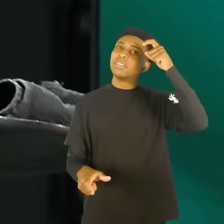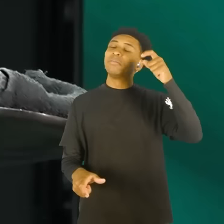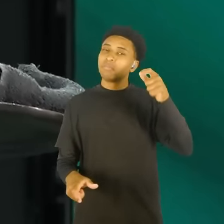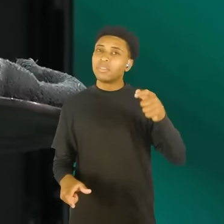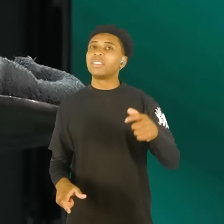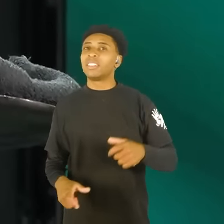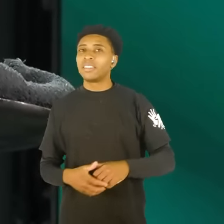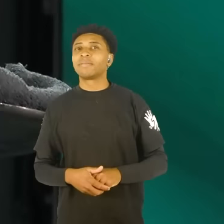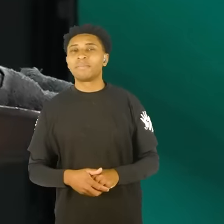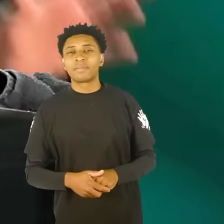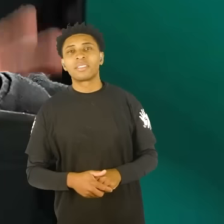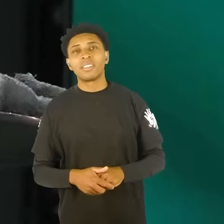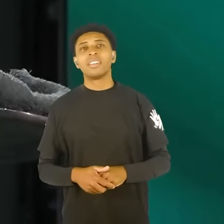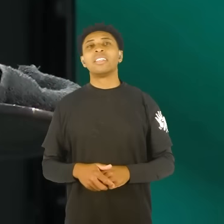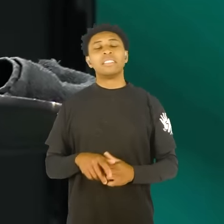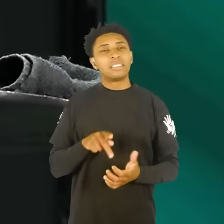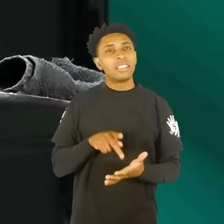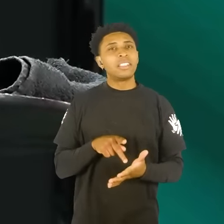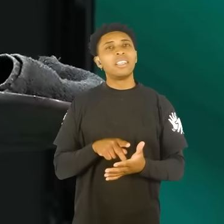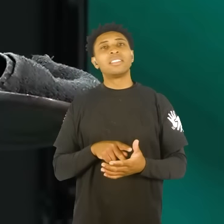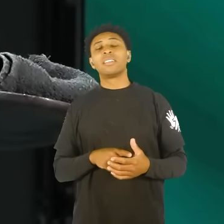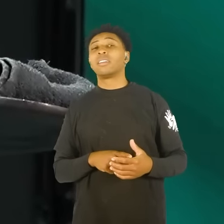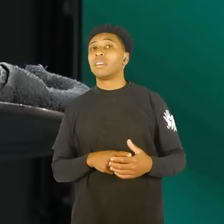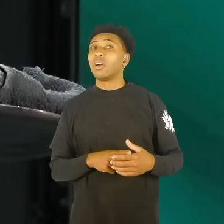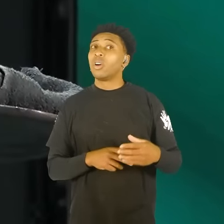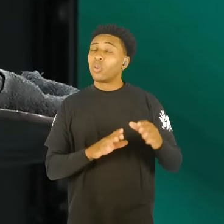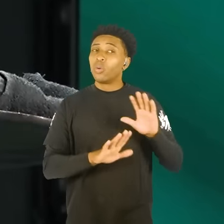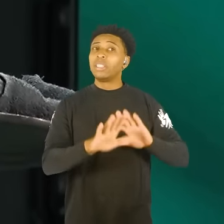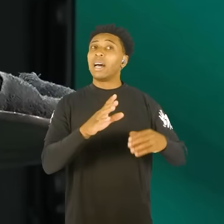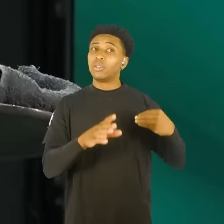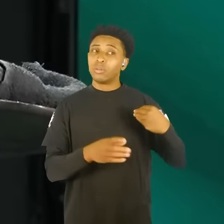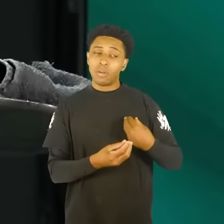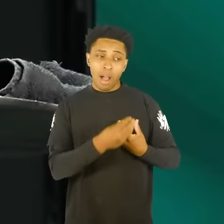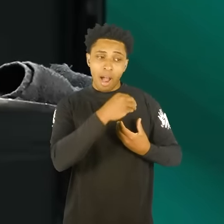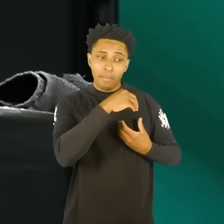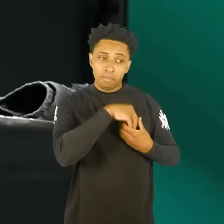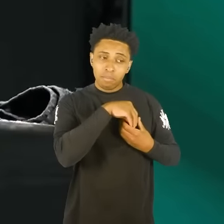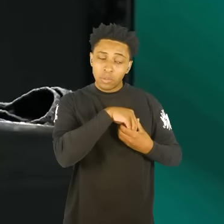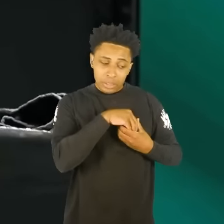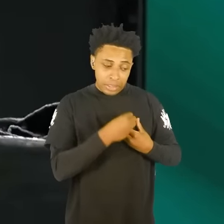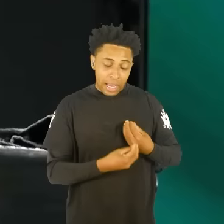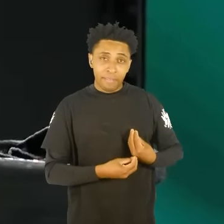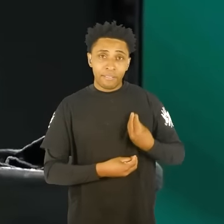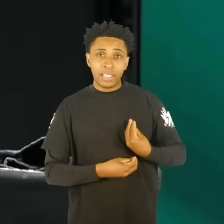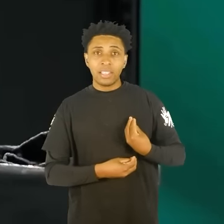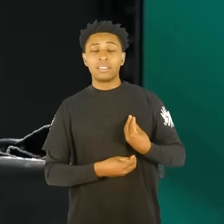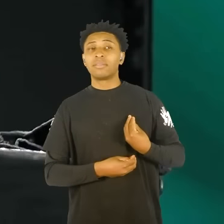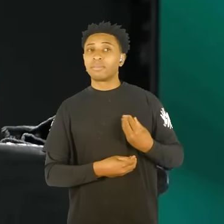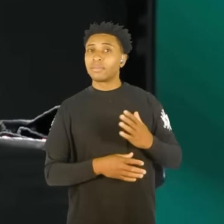vez, com certeza você está um pouco endemoniado. Vai, na hora que a oração, as mãos vai contrair assim.